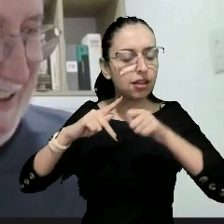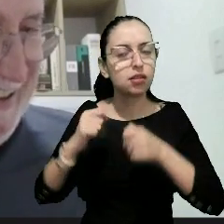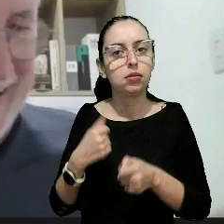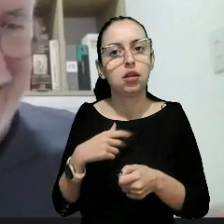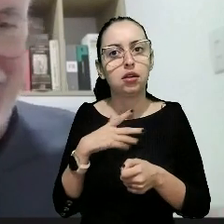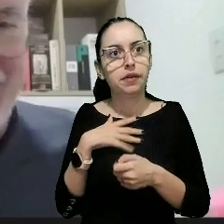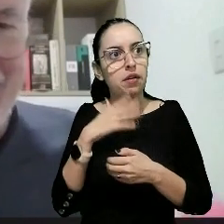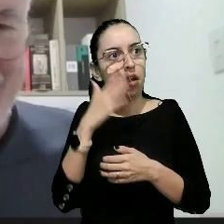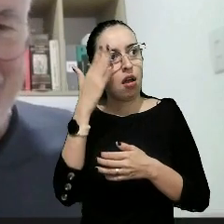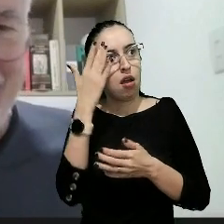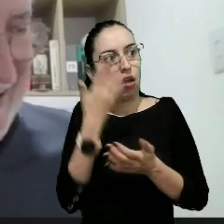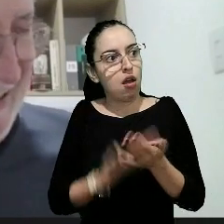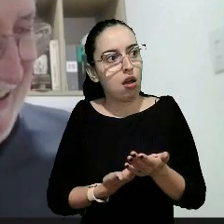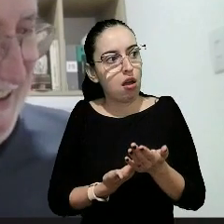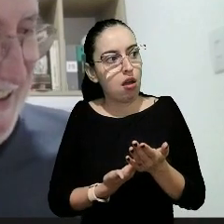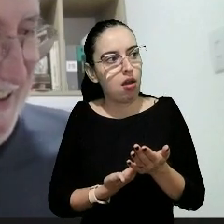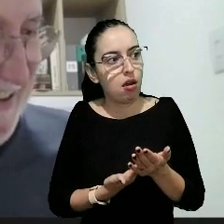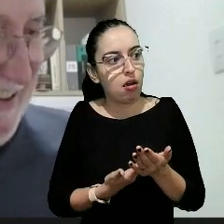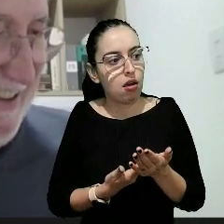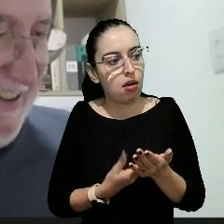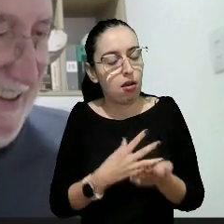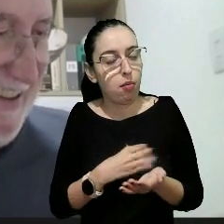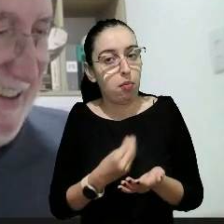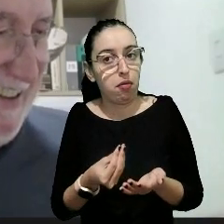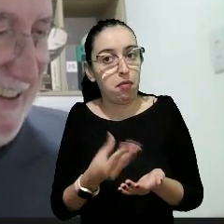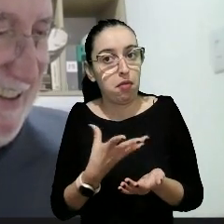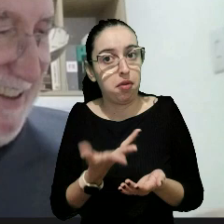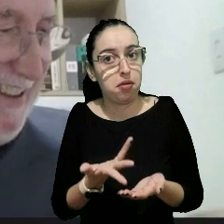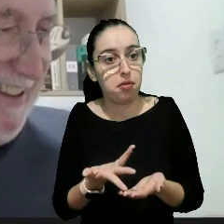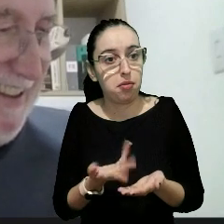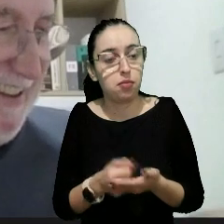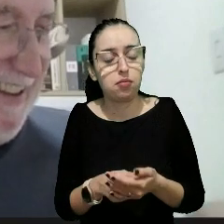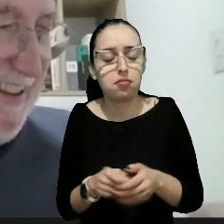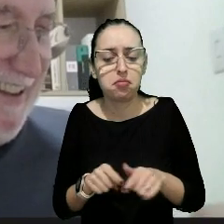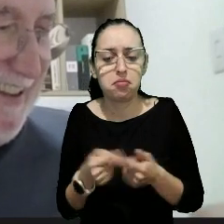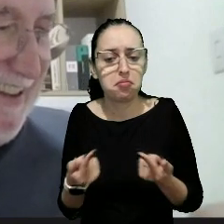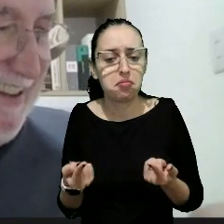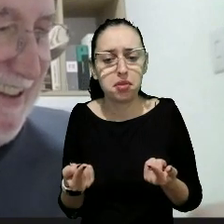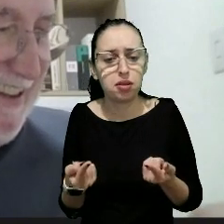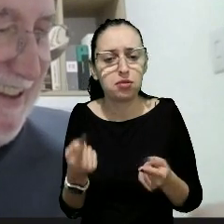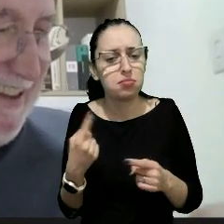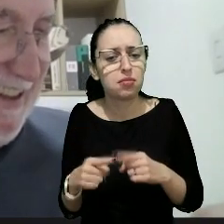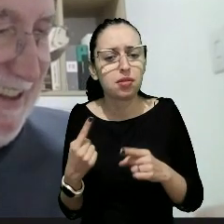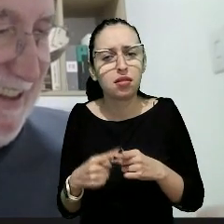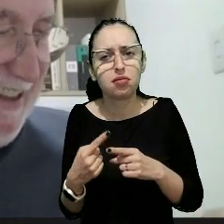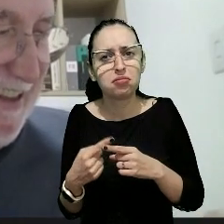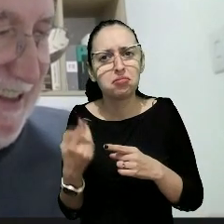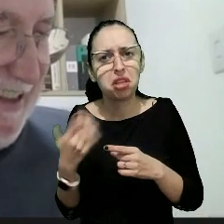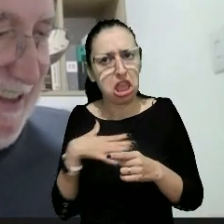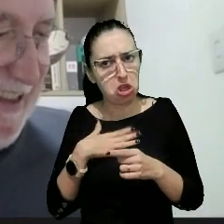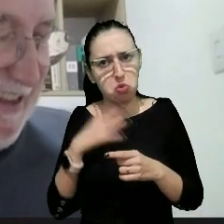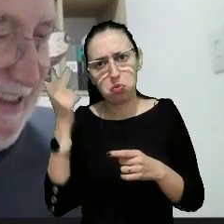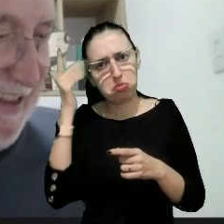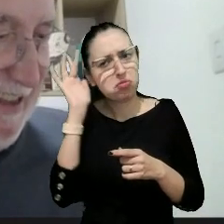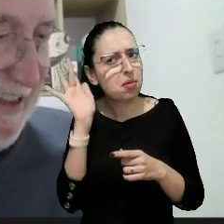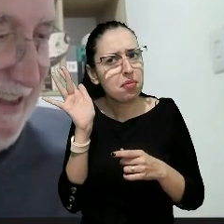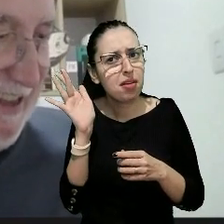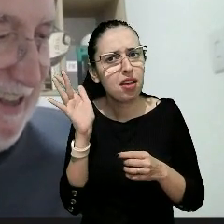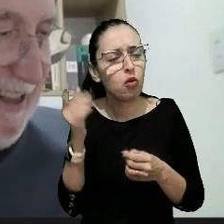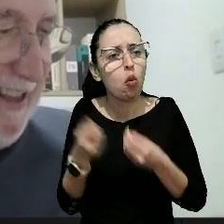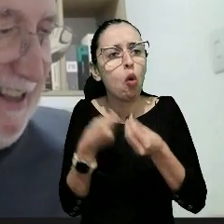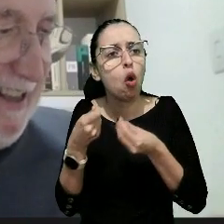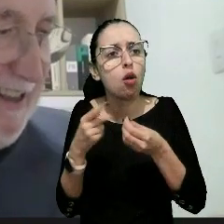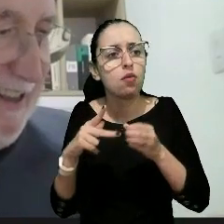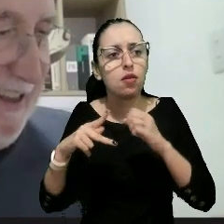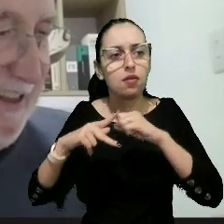Pix faz tempo. E ele ficou muito impressionado com isso. Eu falei: Mas por que eu não